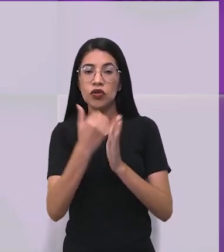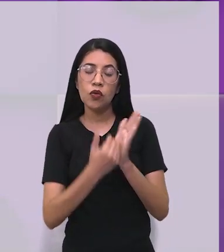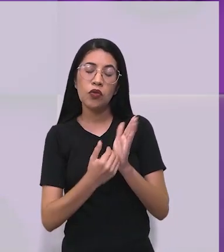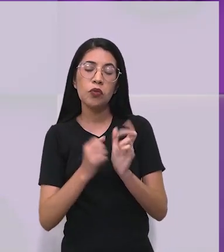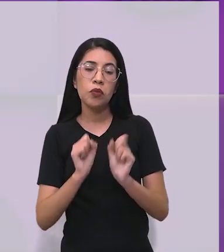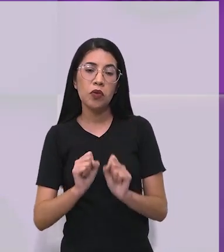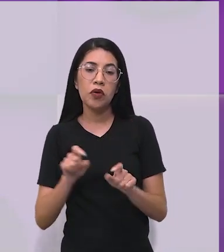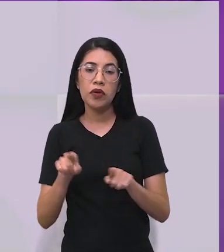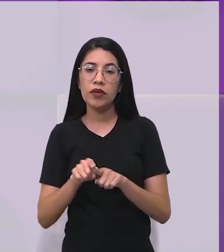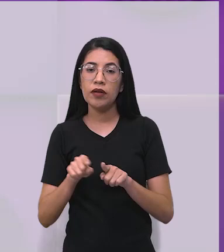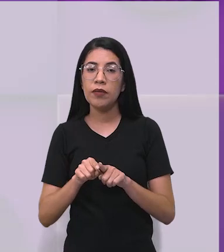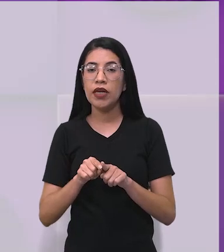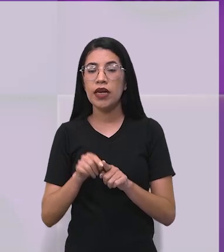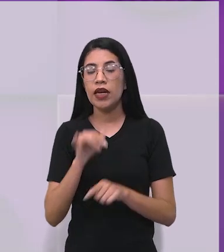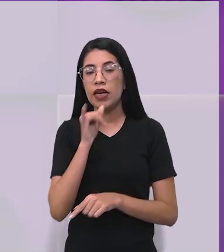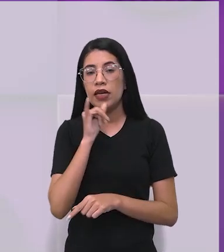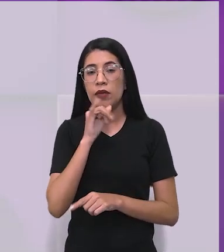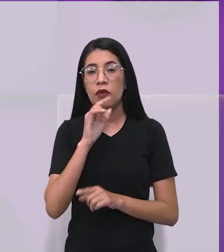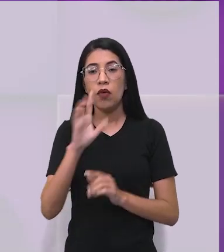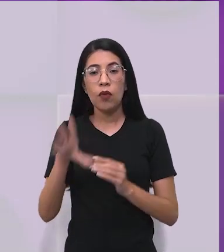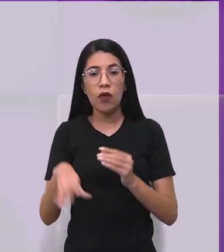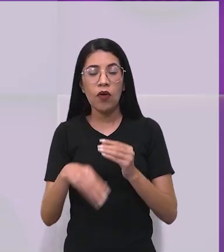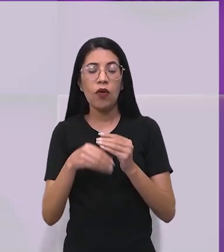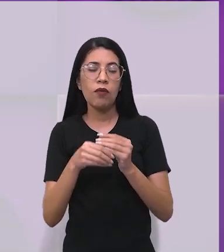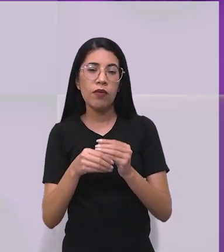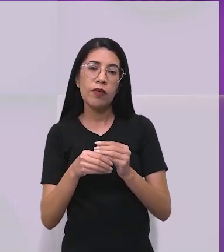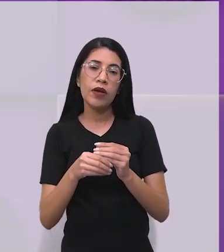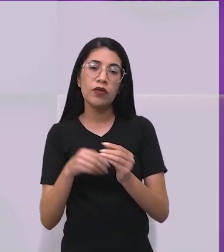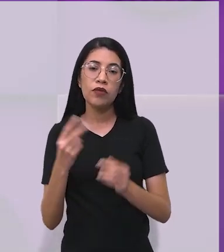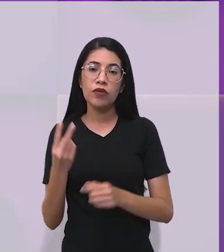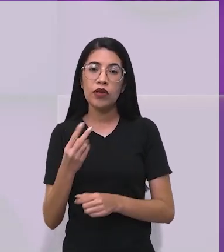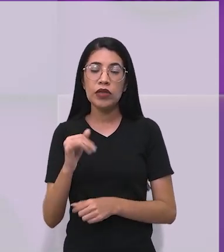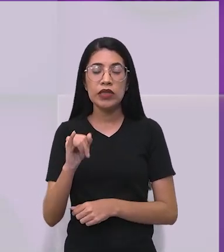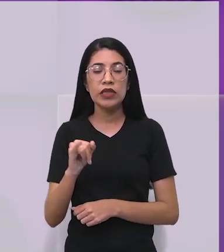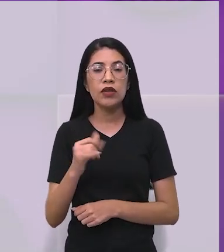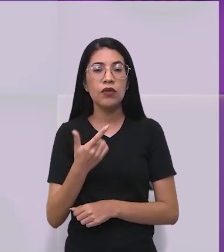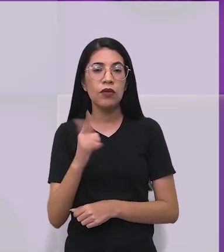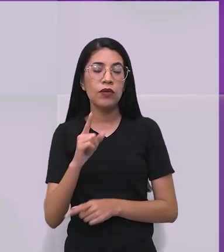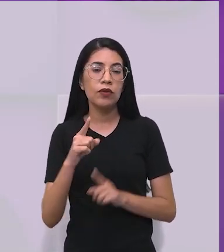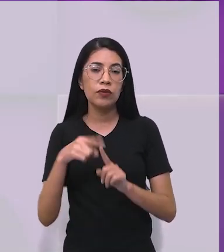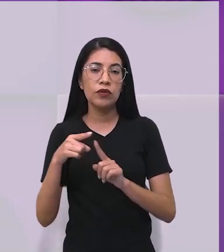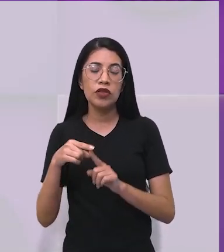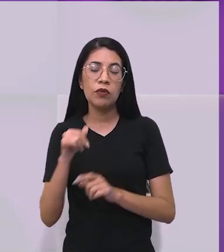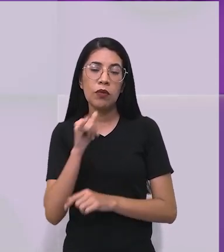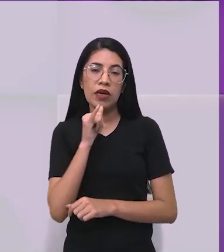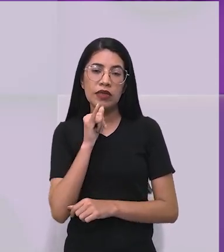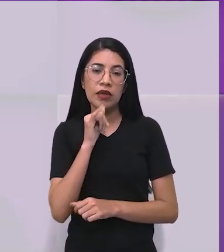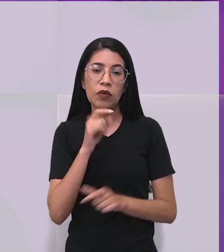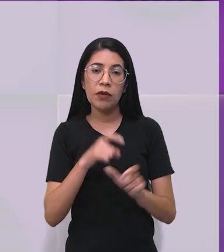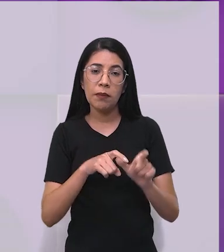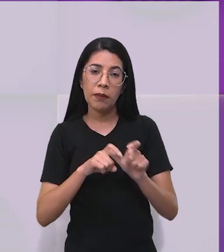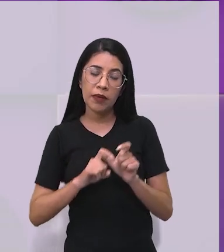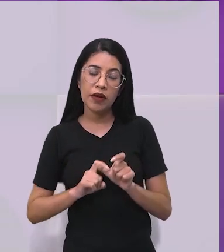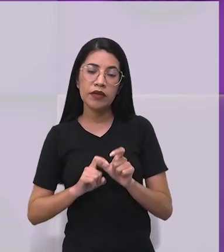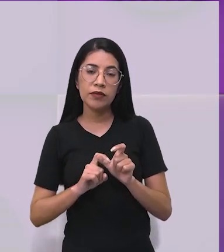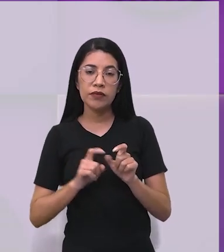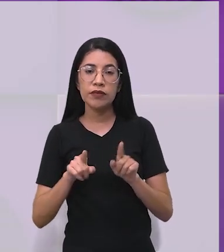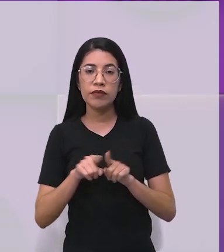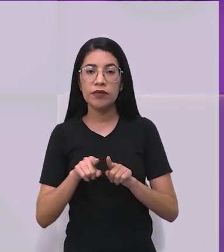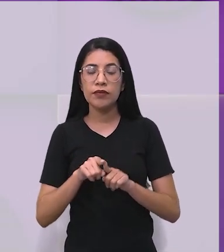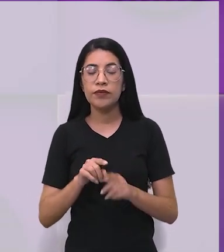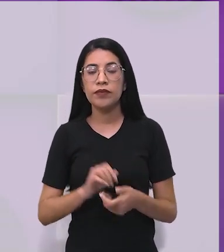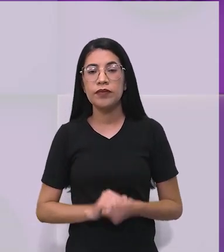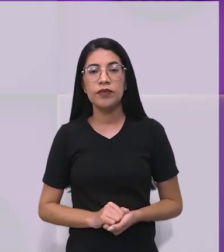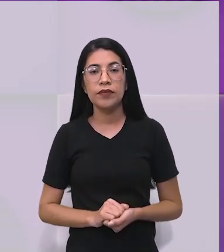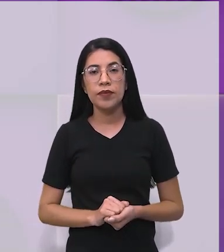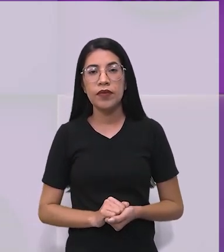compra, ela poderia ter tido um acréscimo, caso fosse um outro tipo de operação, como um empréstimo ou um financiamento, né? Então aí